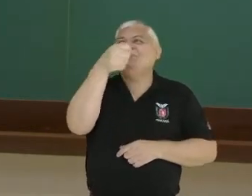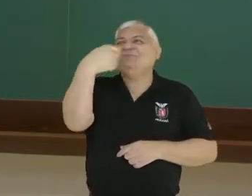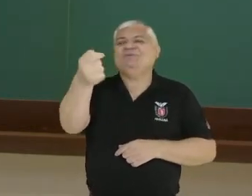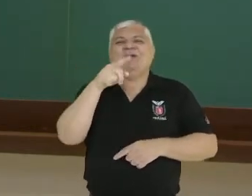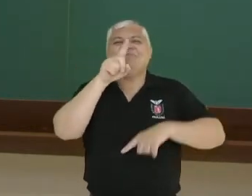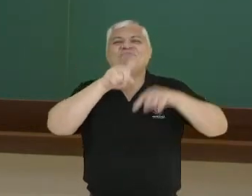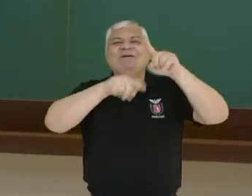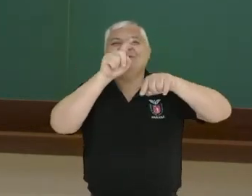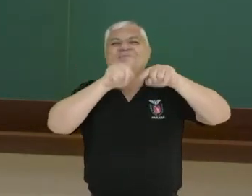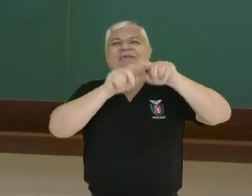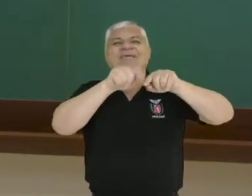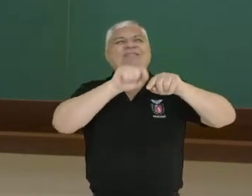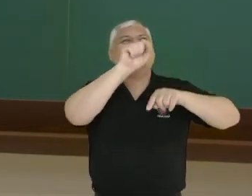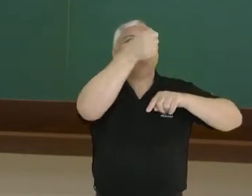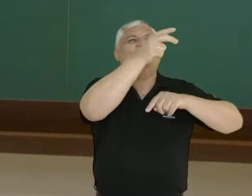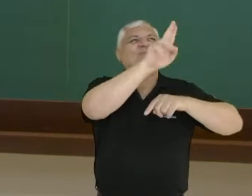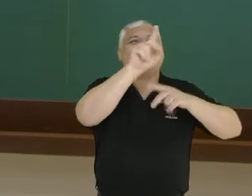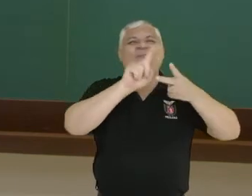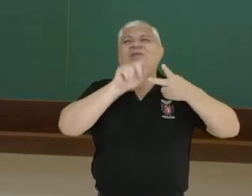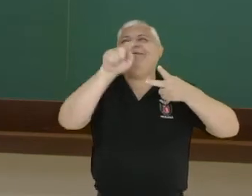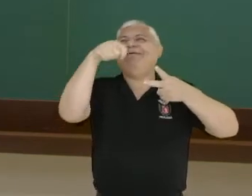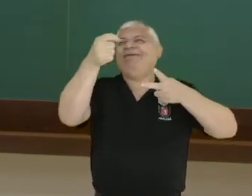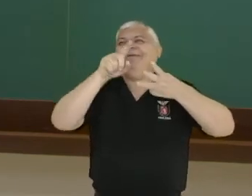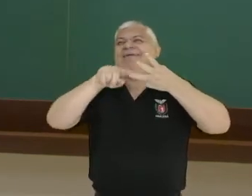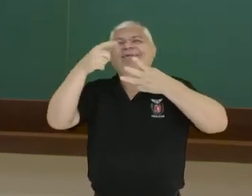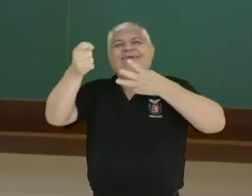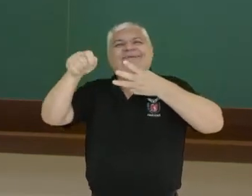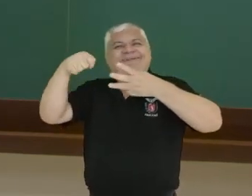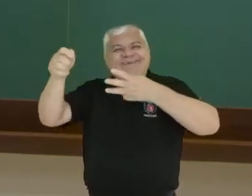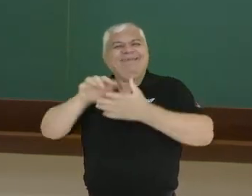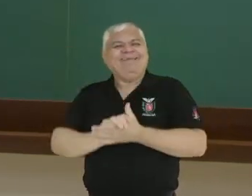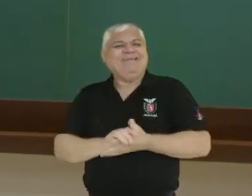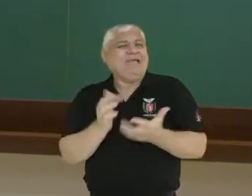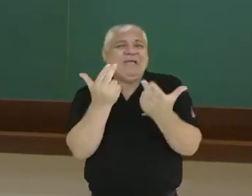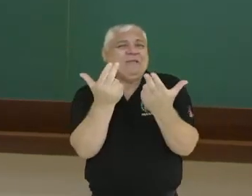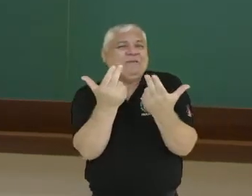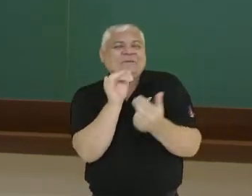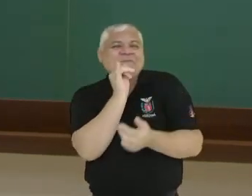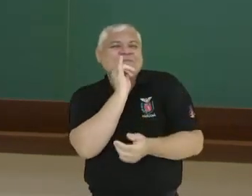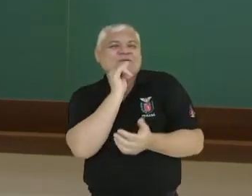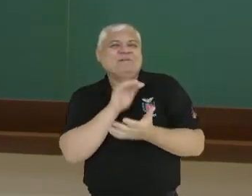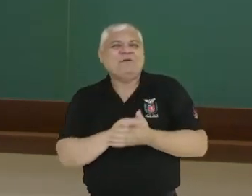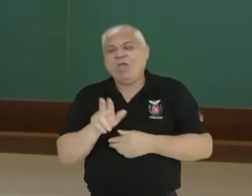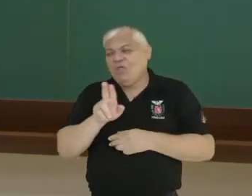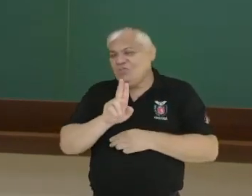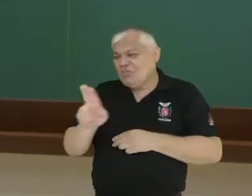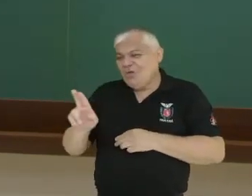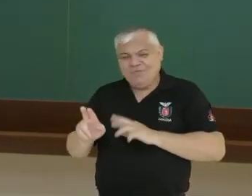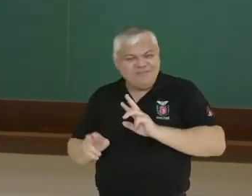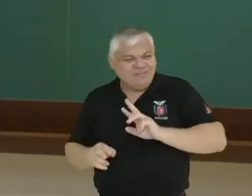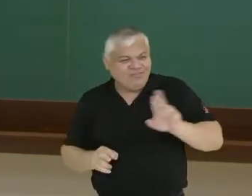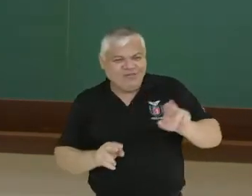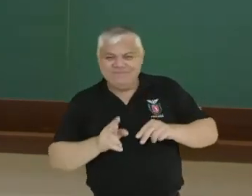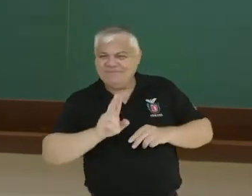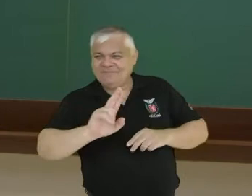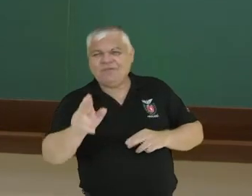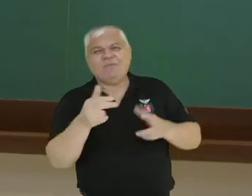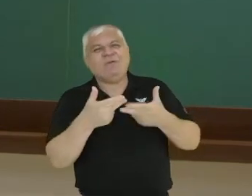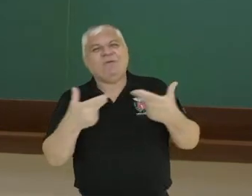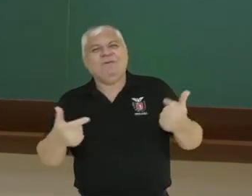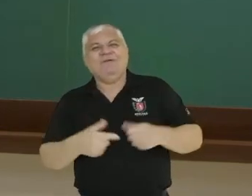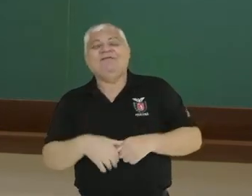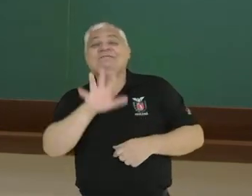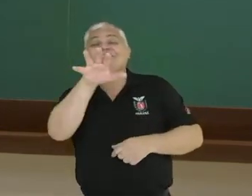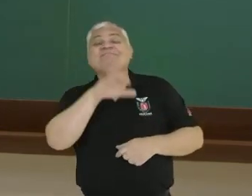ferramenta. Então, ele dá um nome. Assim como, às vezes, nós damos um nome, não tanto a objetos, mas às vezes ao animalzinho,